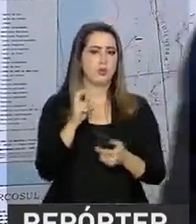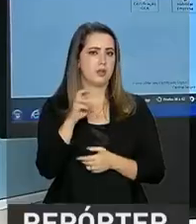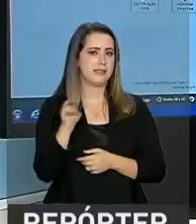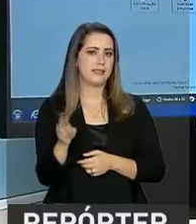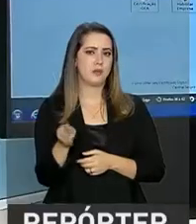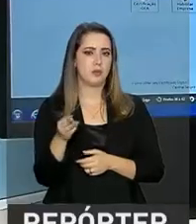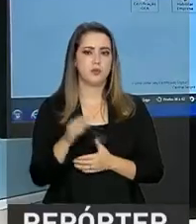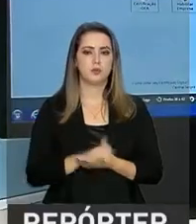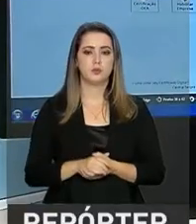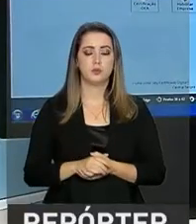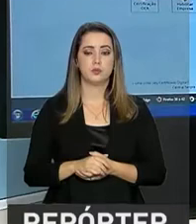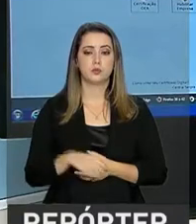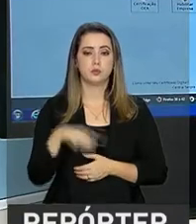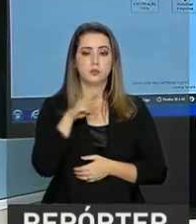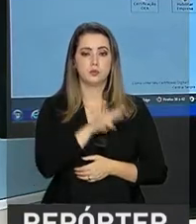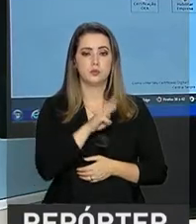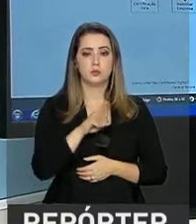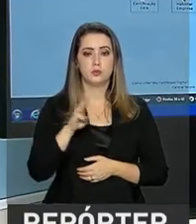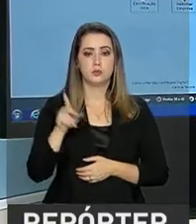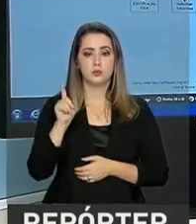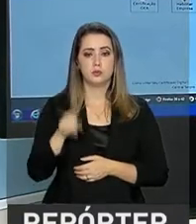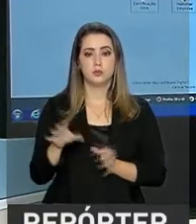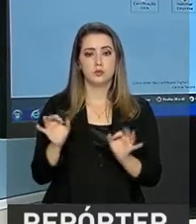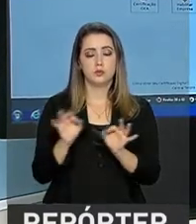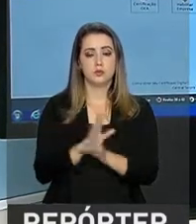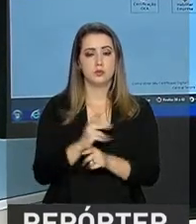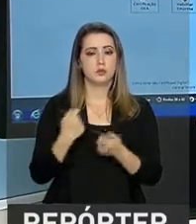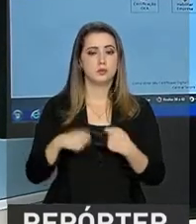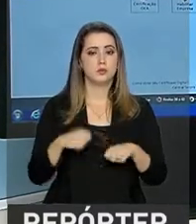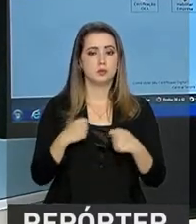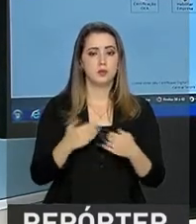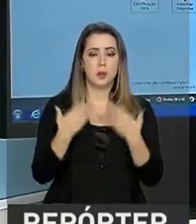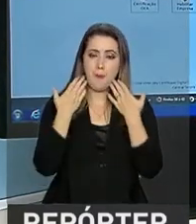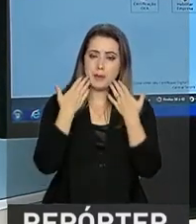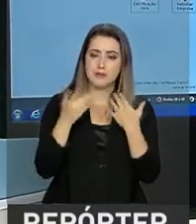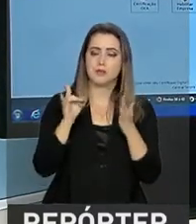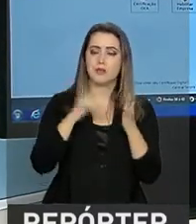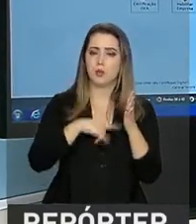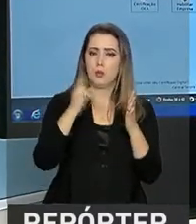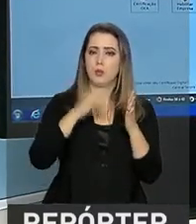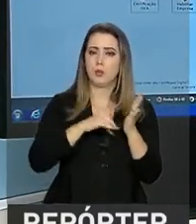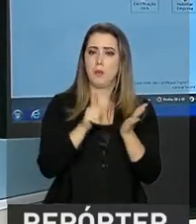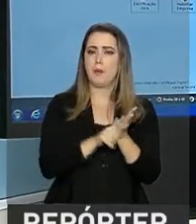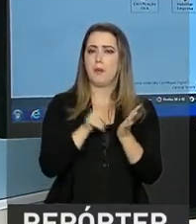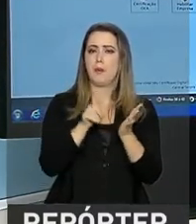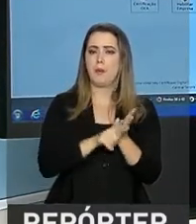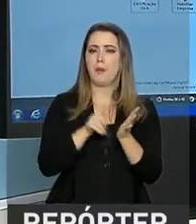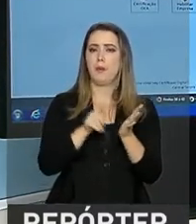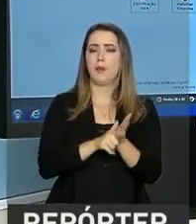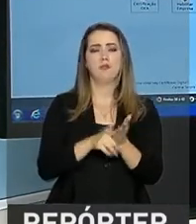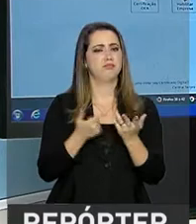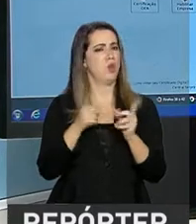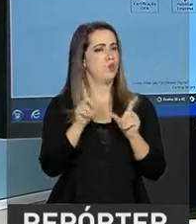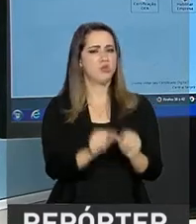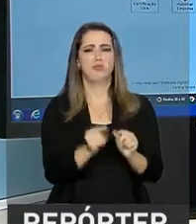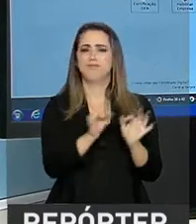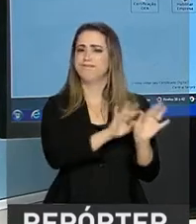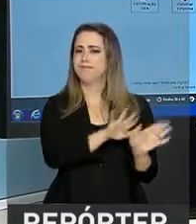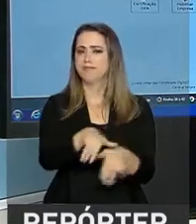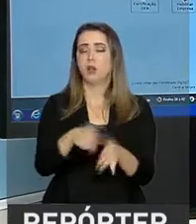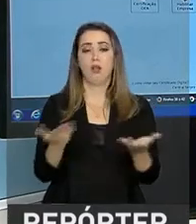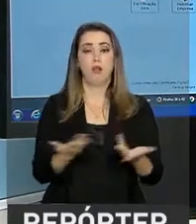minutos o portal único do comércio exterior elimina a necessidade de apresentar documentos em papel e reduz as etapas e